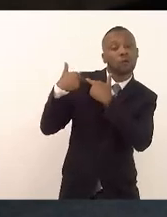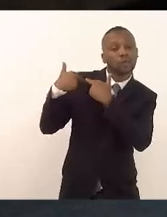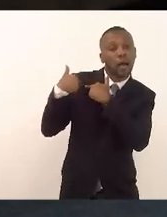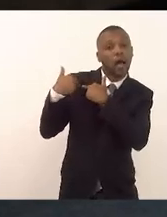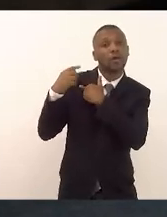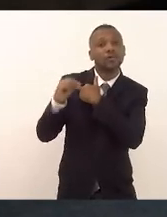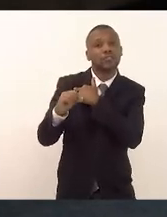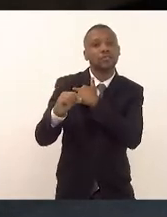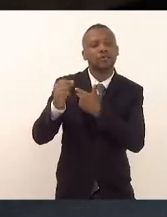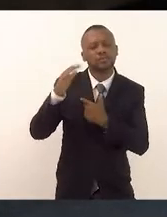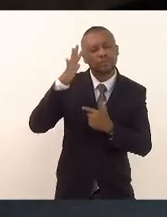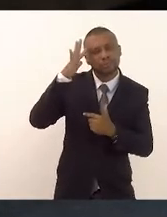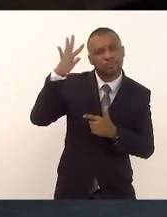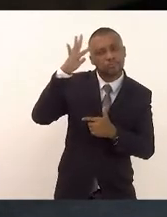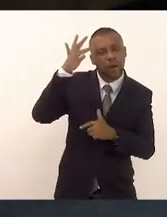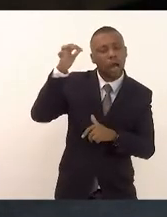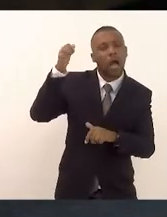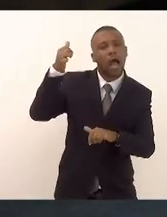superestimar,